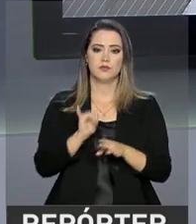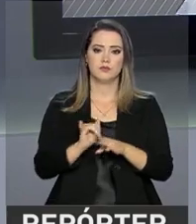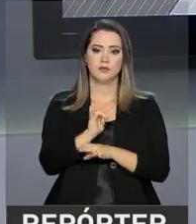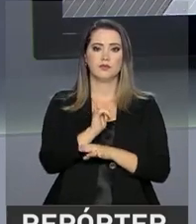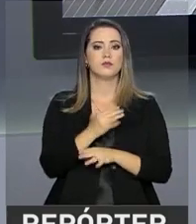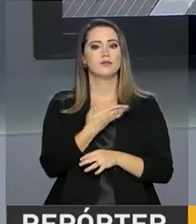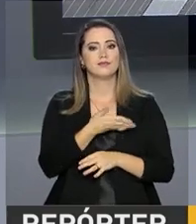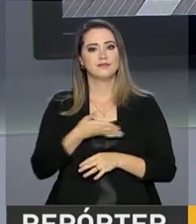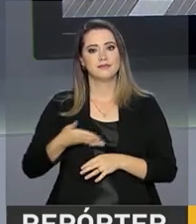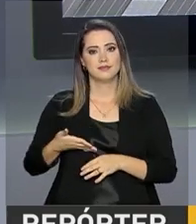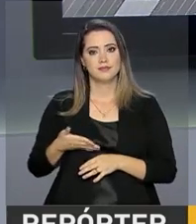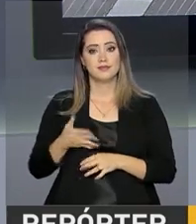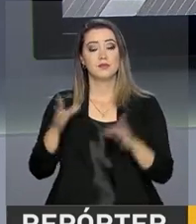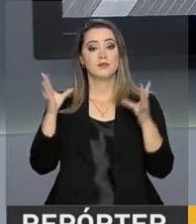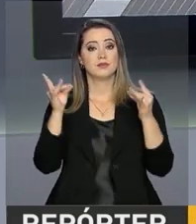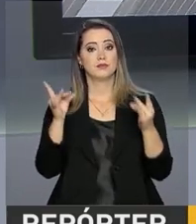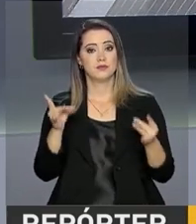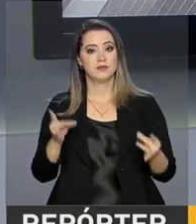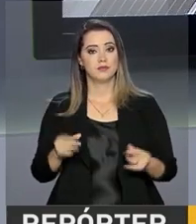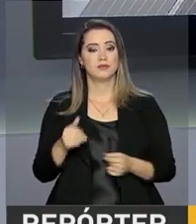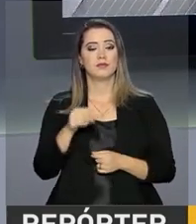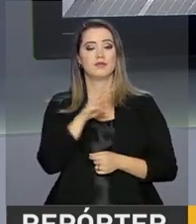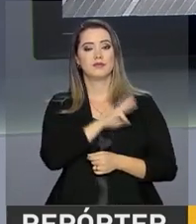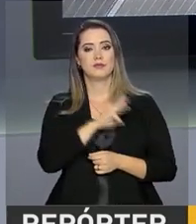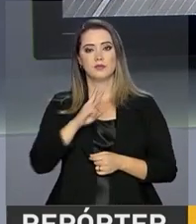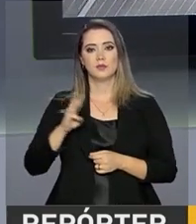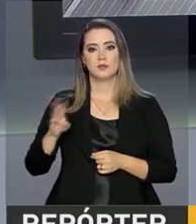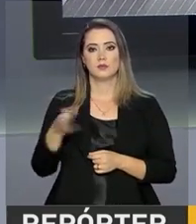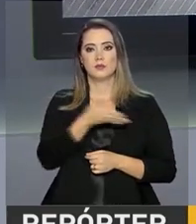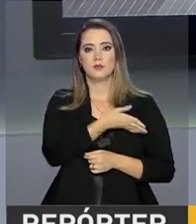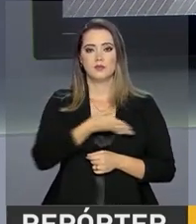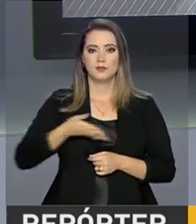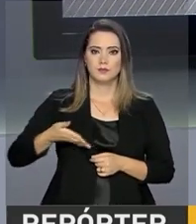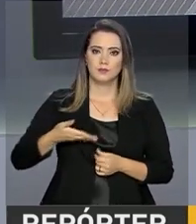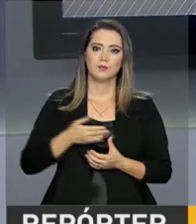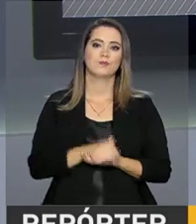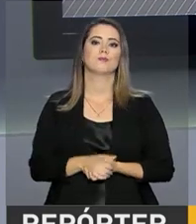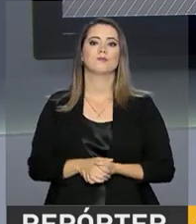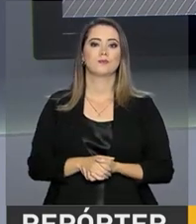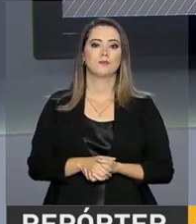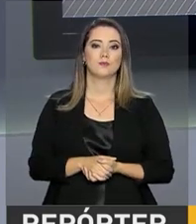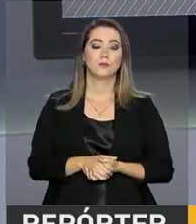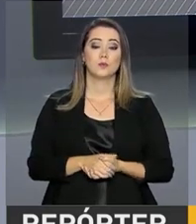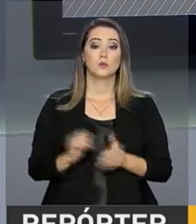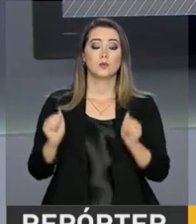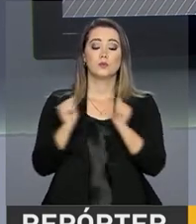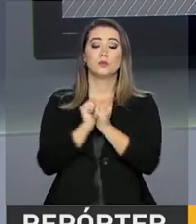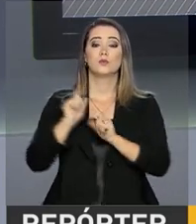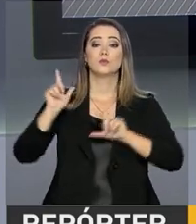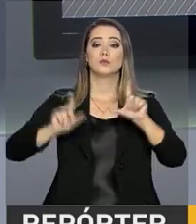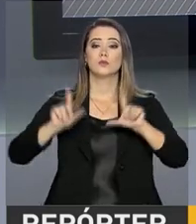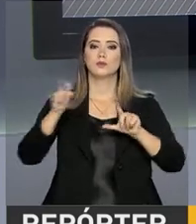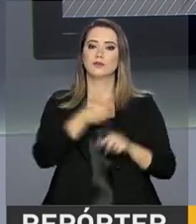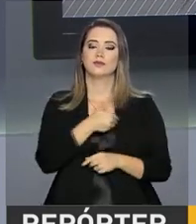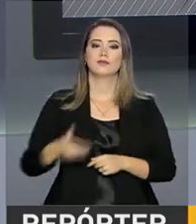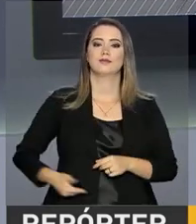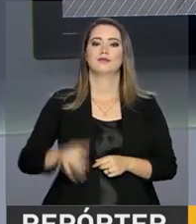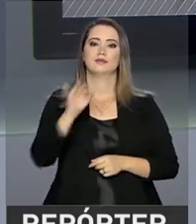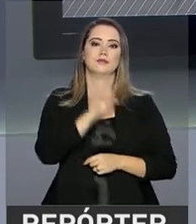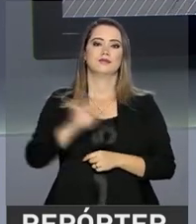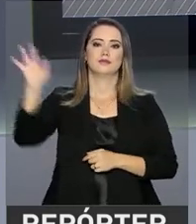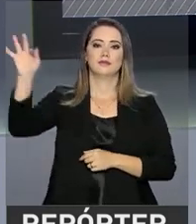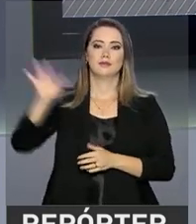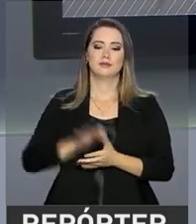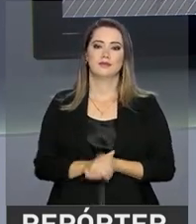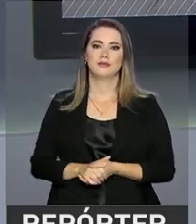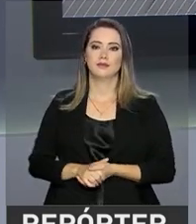reportagens no youtube e toda nossa programação também está na página da nbr na internet continue com a gente na nbr a tv